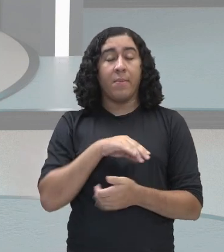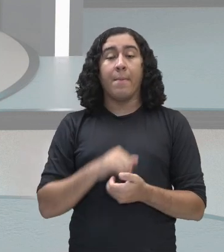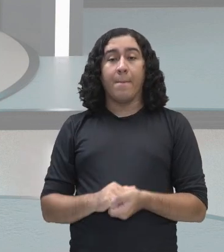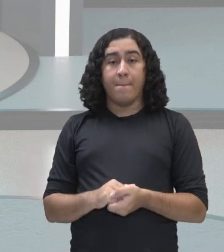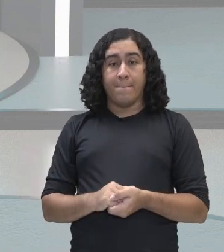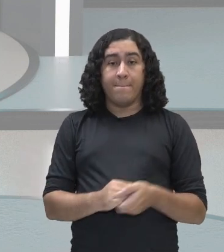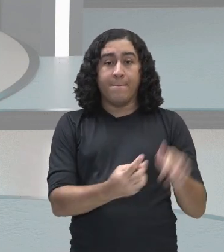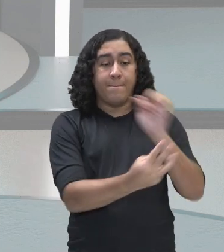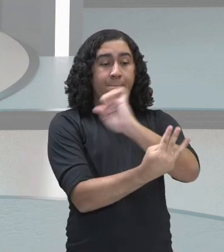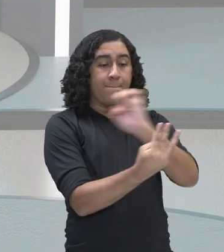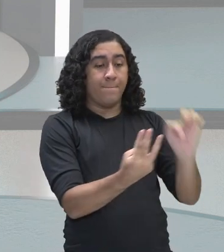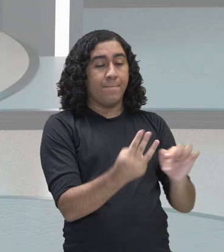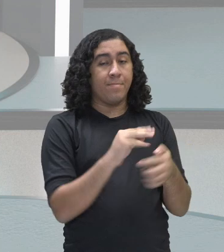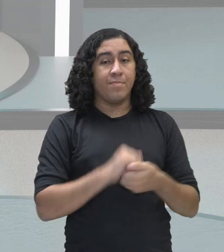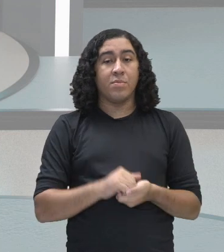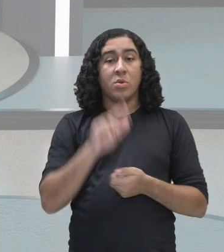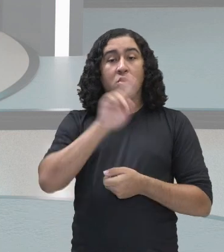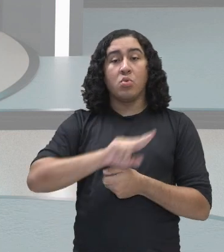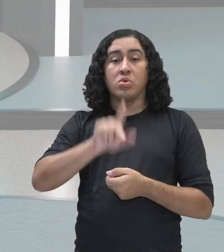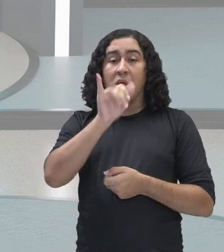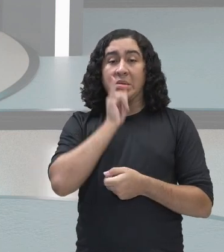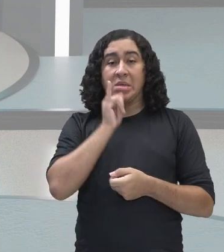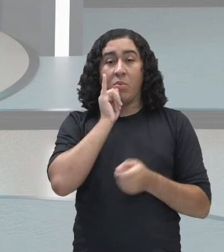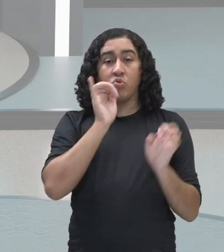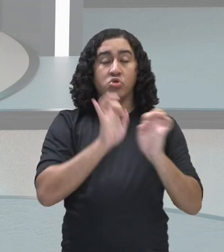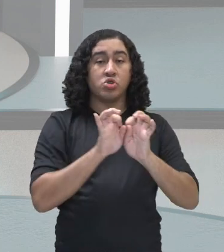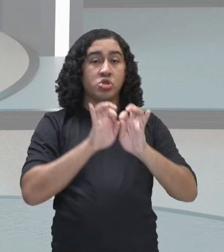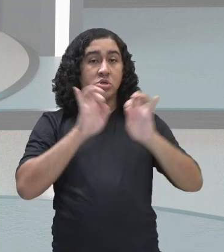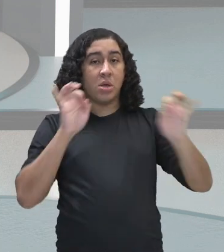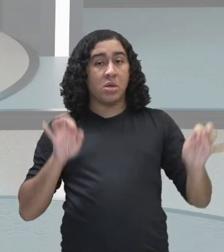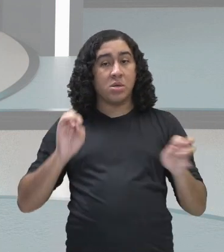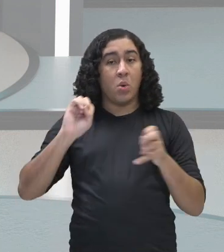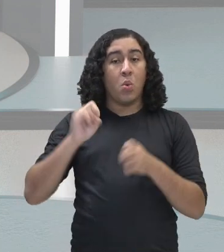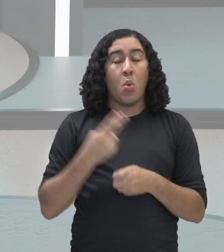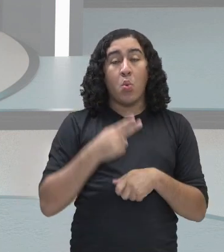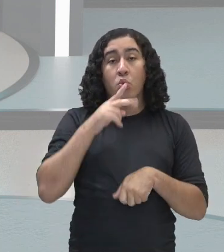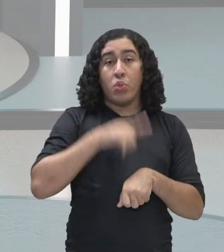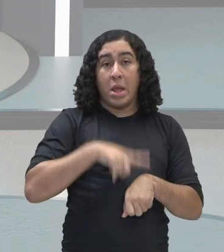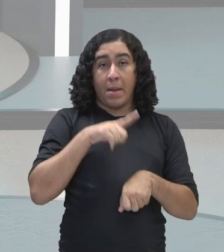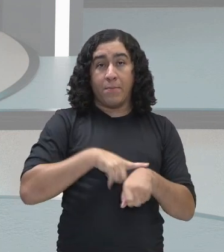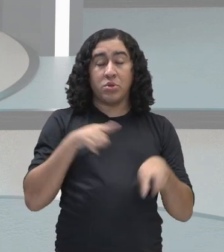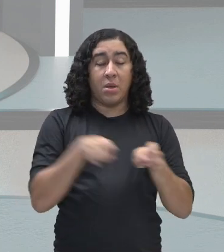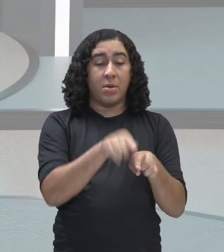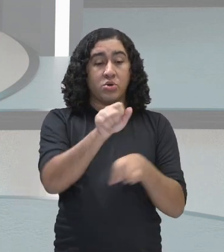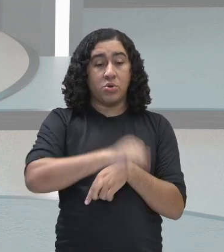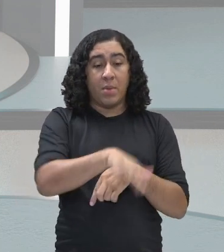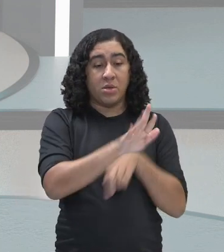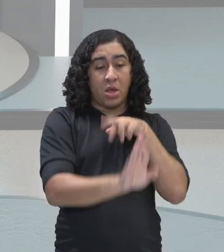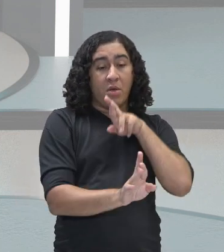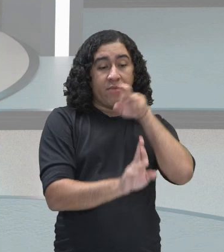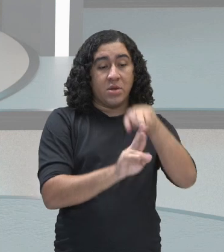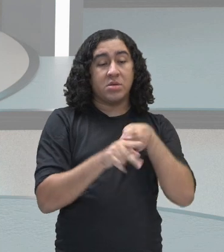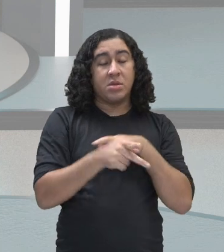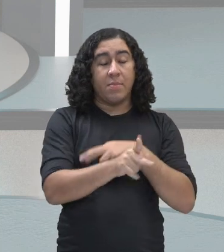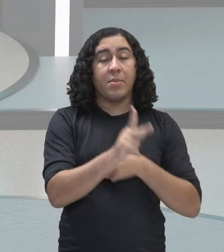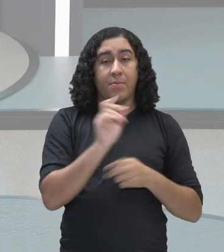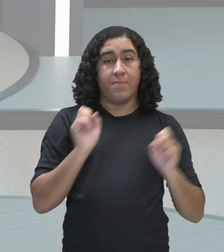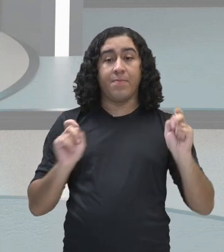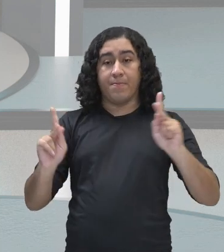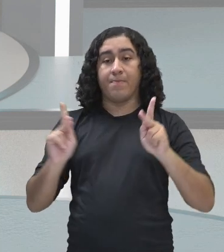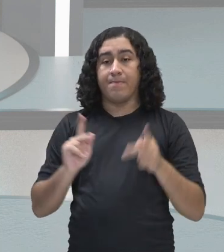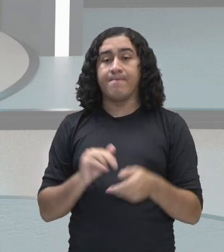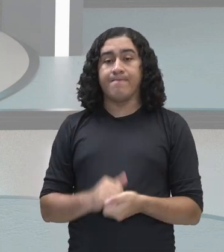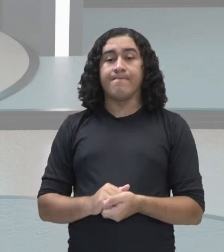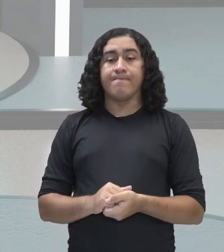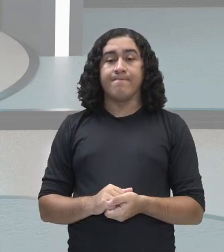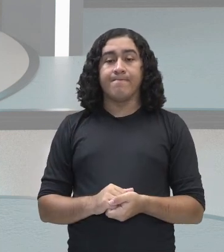aquilo. Então, é algo que eu utilizo para apontar a distância, ou então, no tempo também, eu me refiro sempre à distância, tá bom?